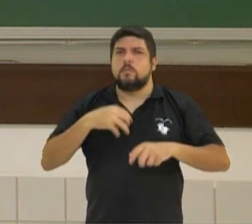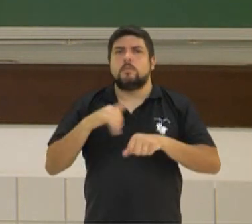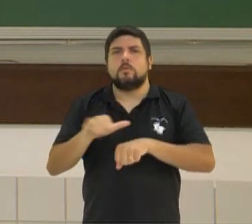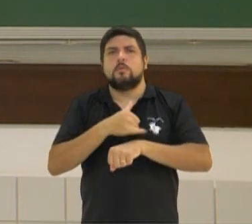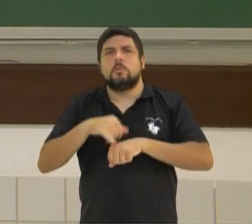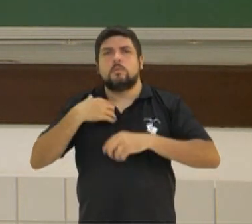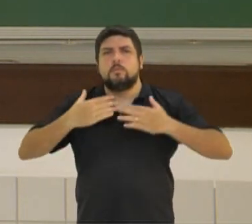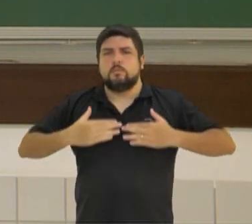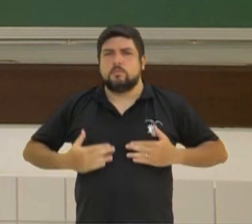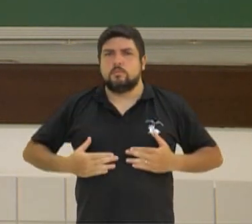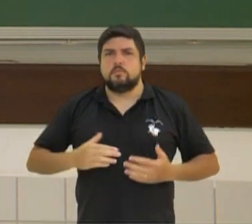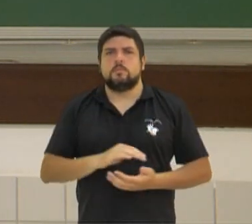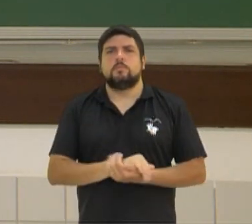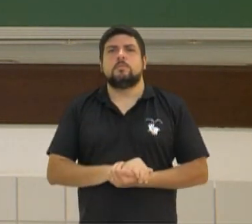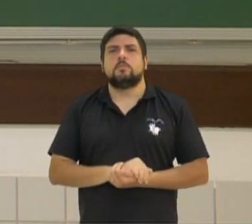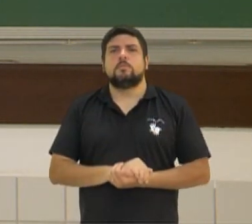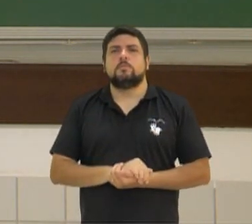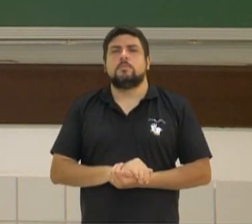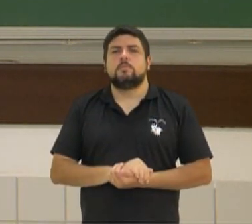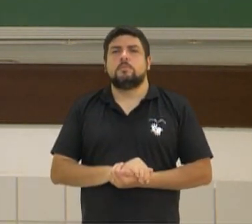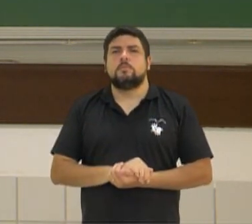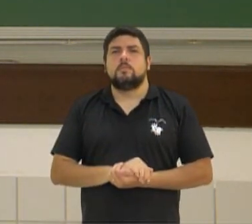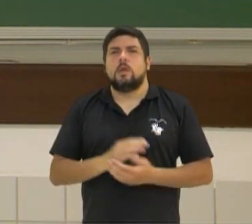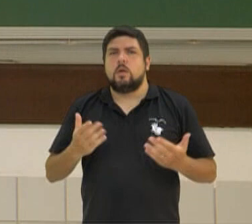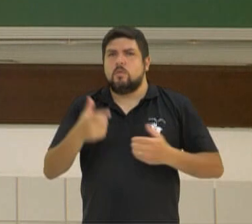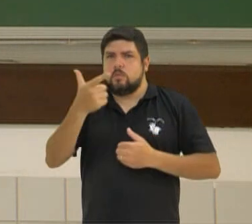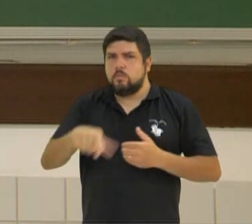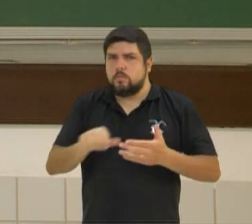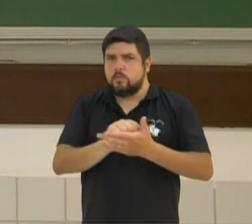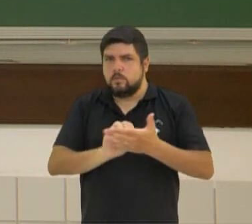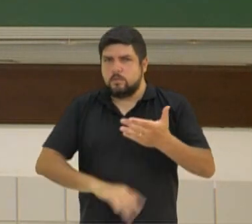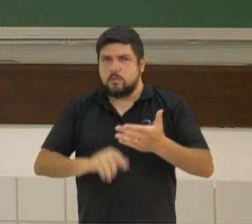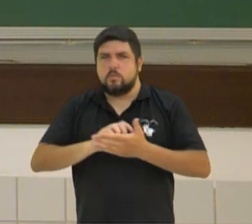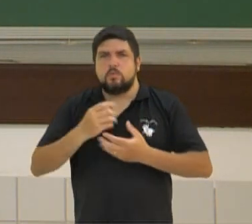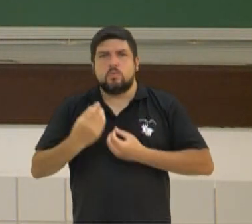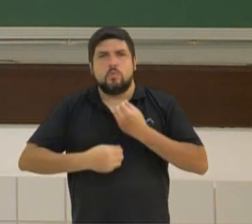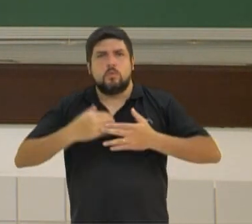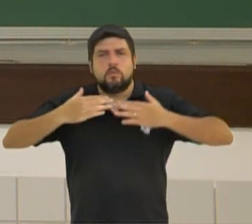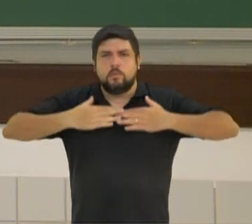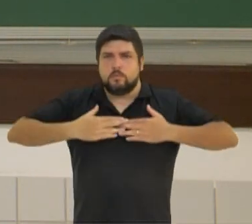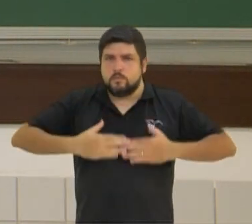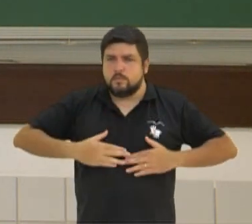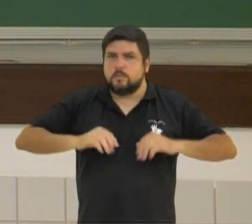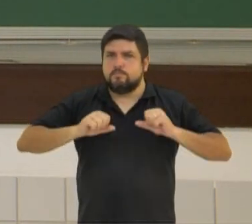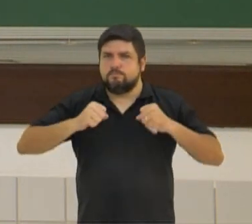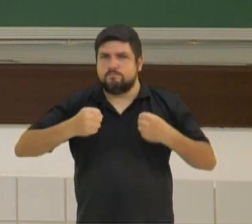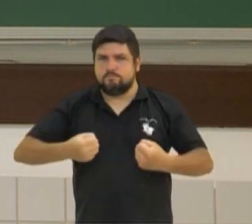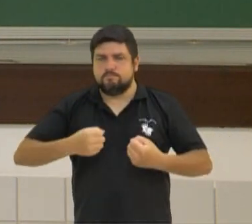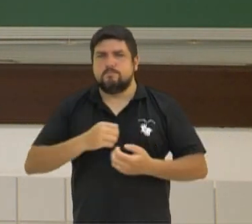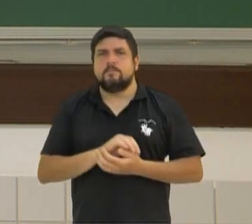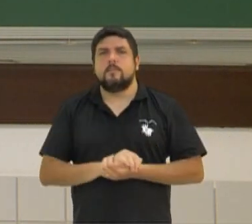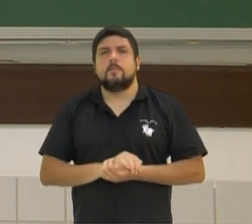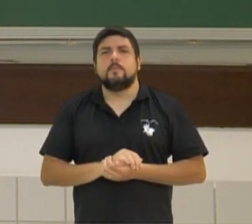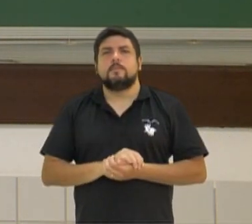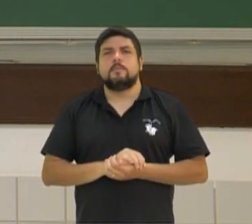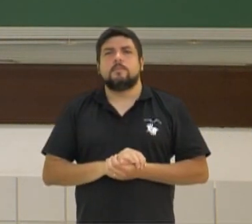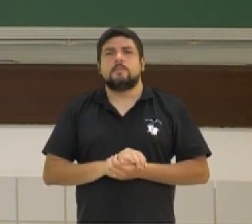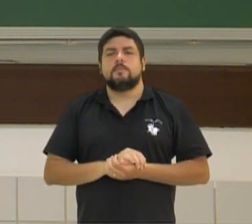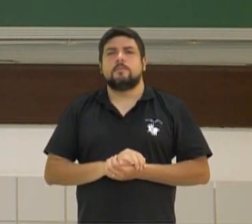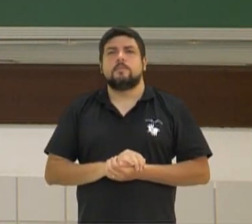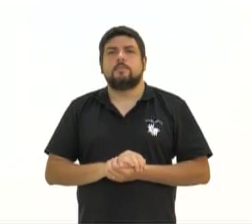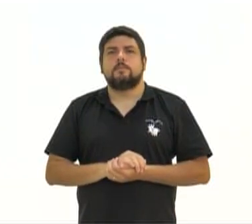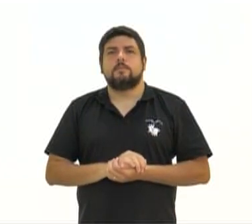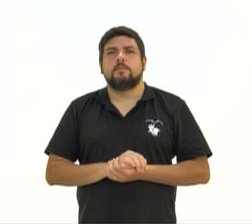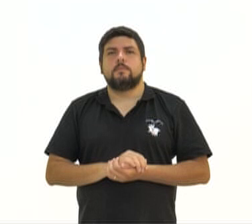condição física, né? Bora para mais uma atividade, então. Já falamos sobre as condições físicas no alto rendimento. Mais um exercício para fecharmos a aula de